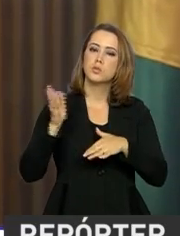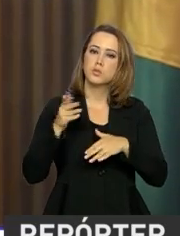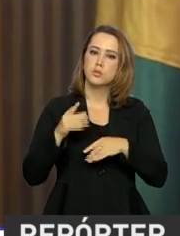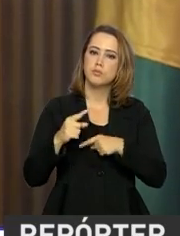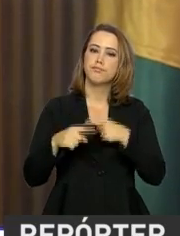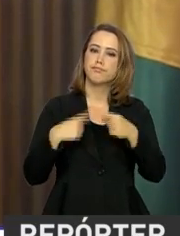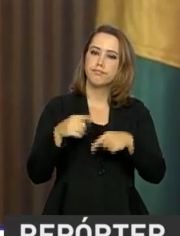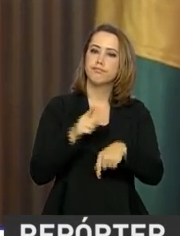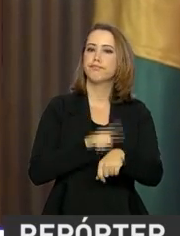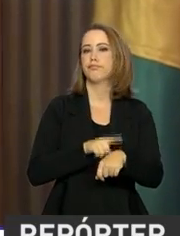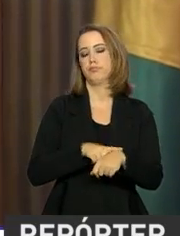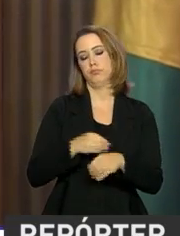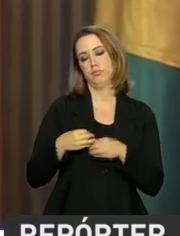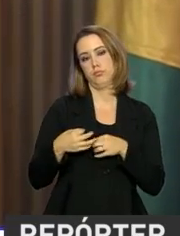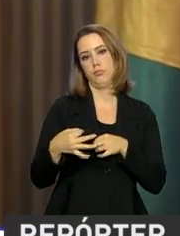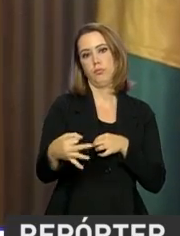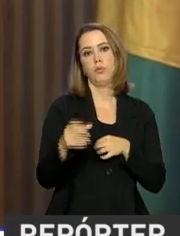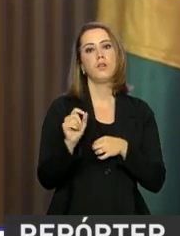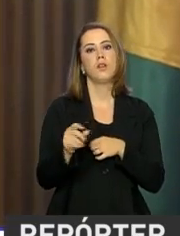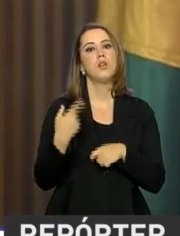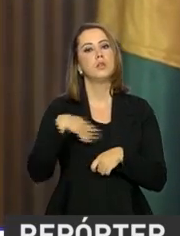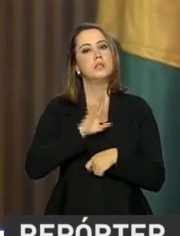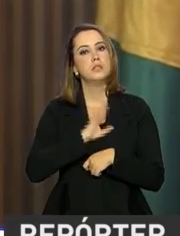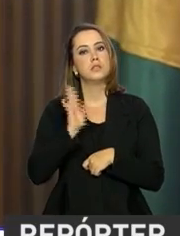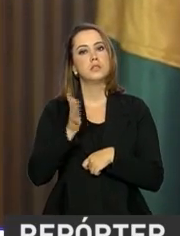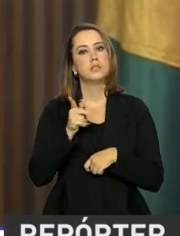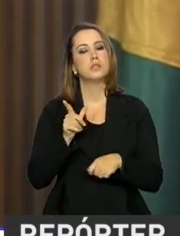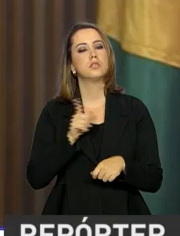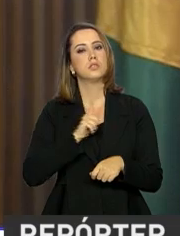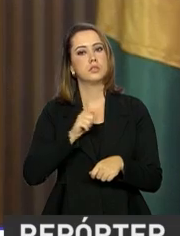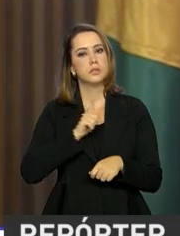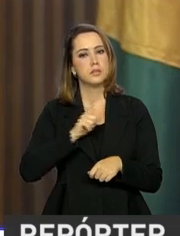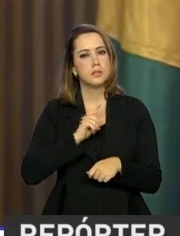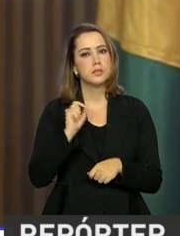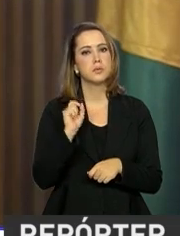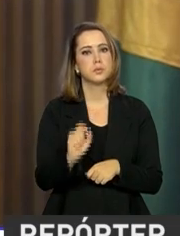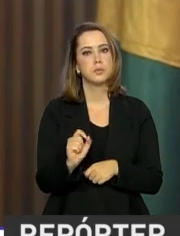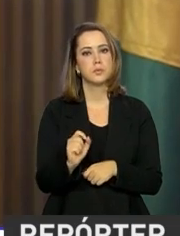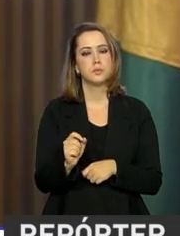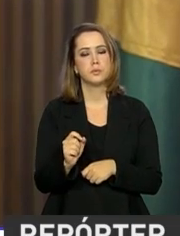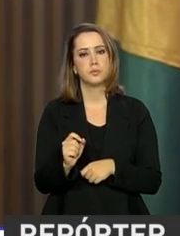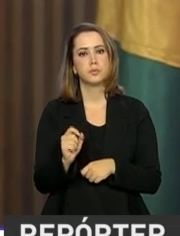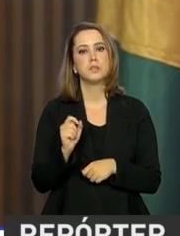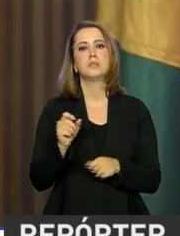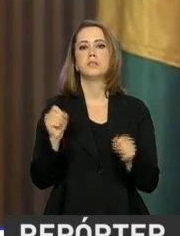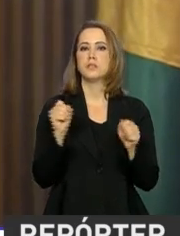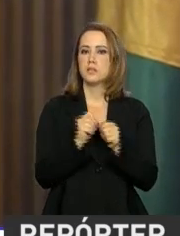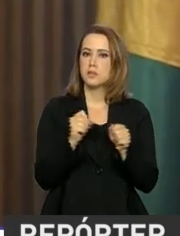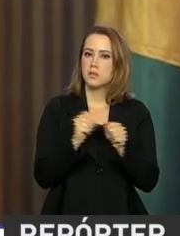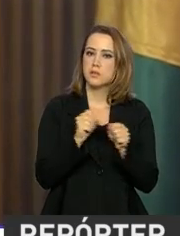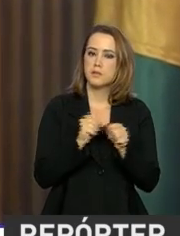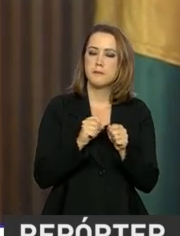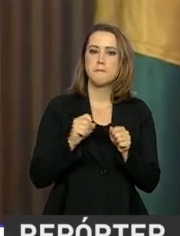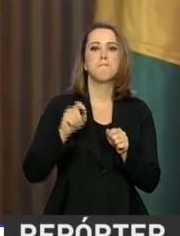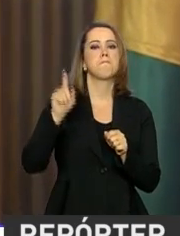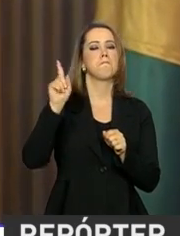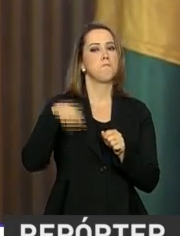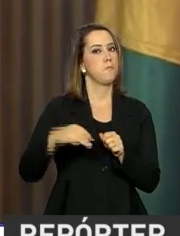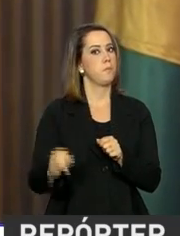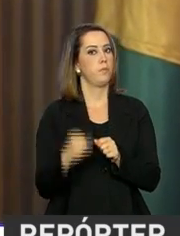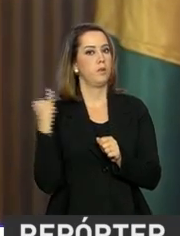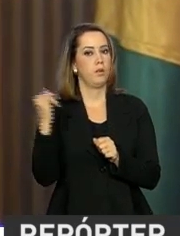eh nós próprios temos ao longo do tempo dito que se faz indispensável